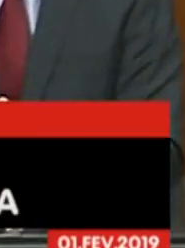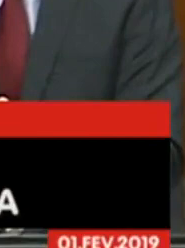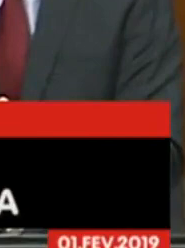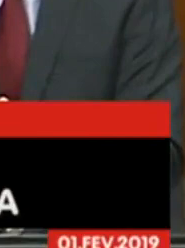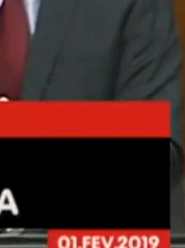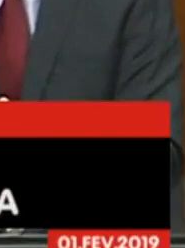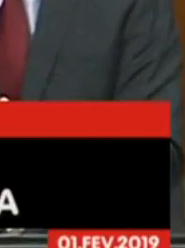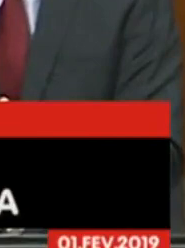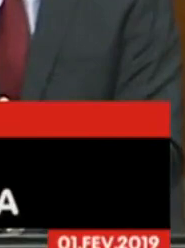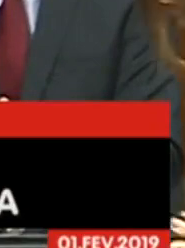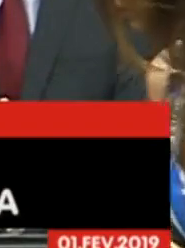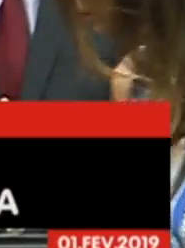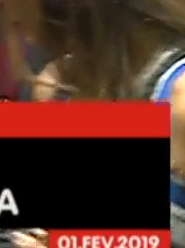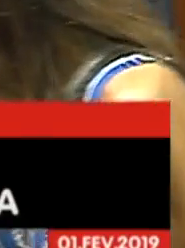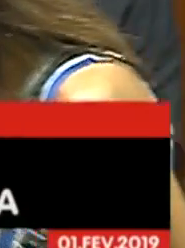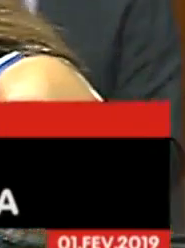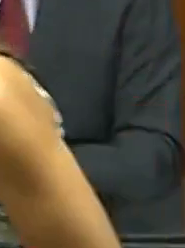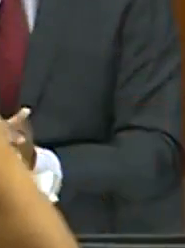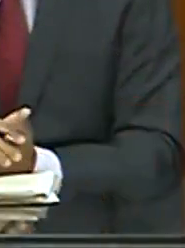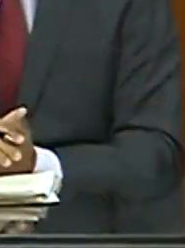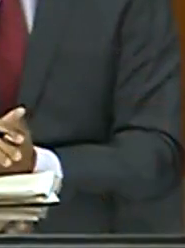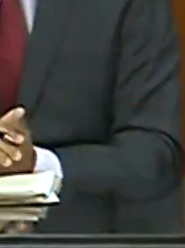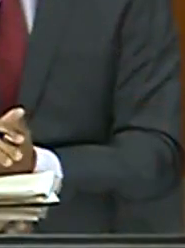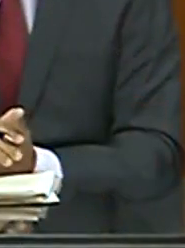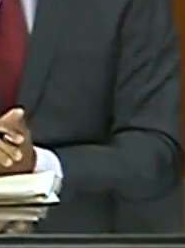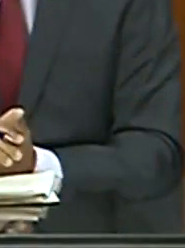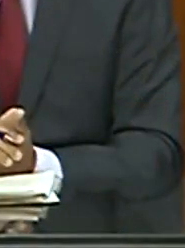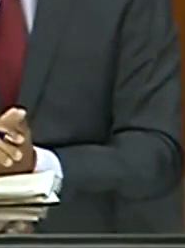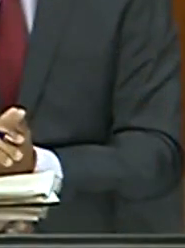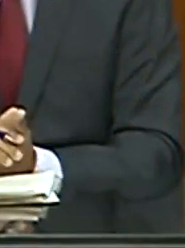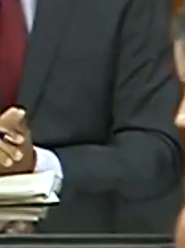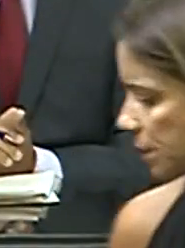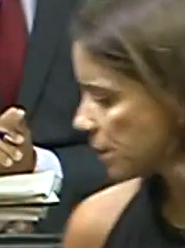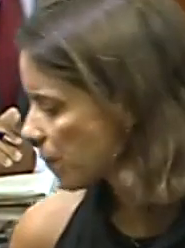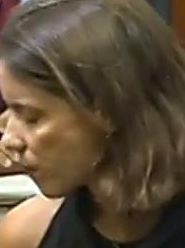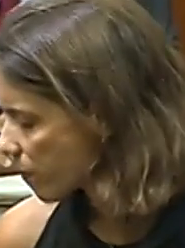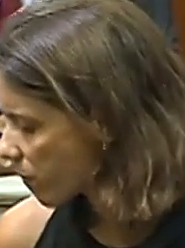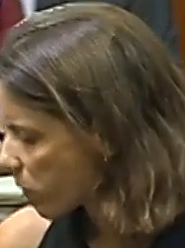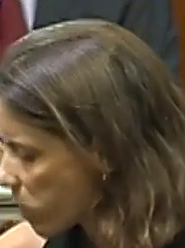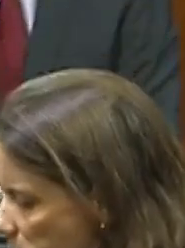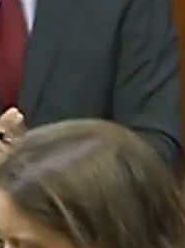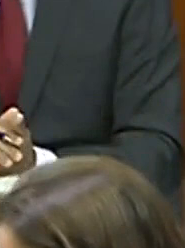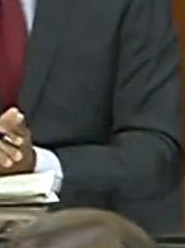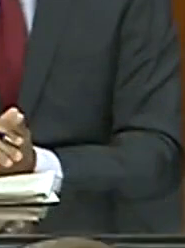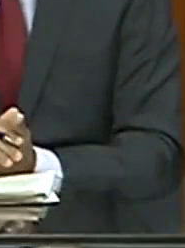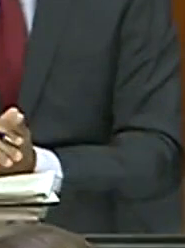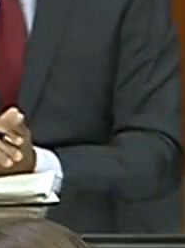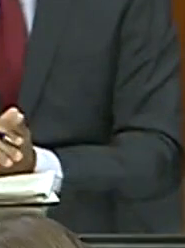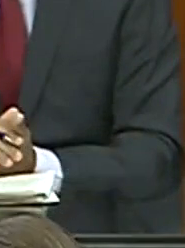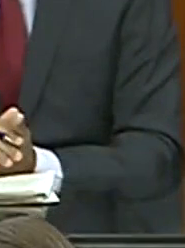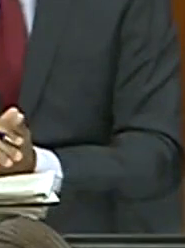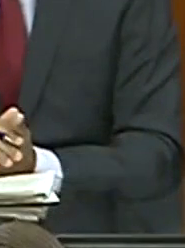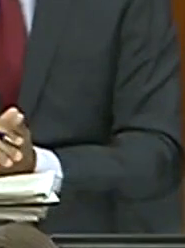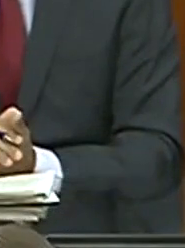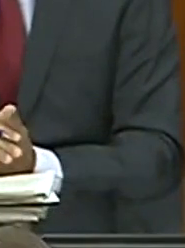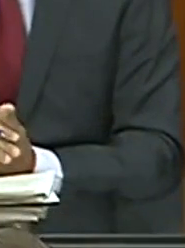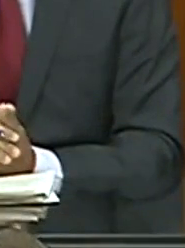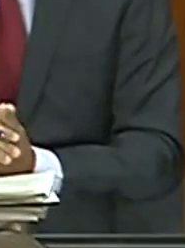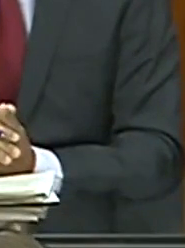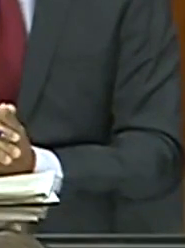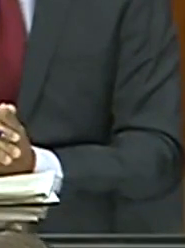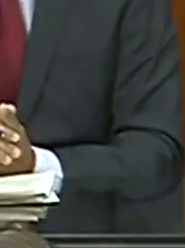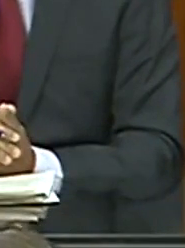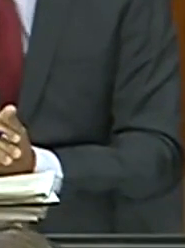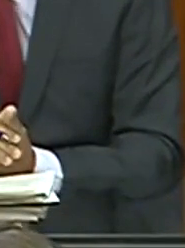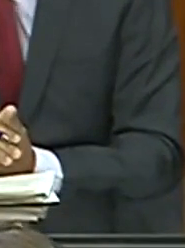o Heitor Peixoto, só explicando mais uma vez, essas pessoas que passam aqui na nossa frente, é porque o plenário está lotado já, aguardando